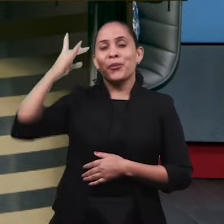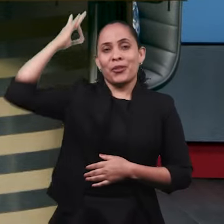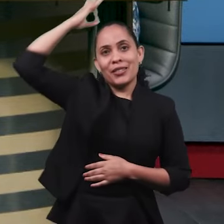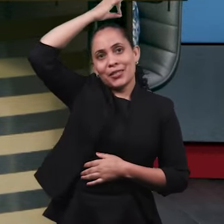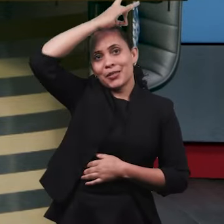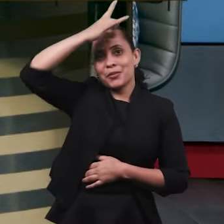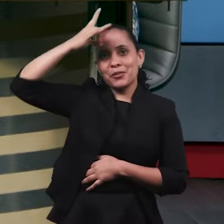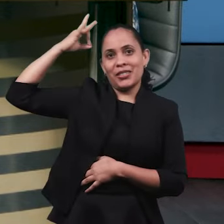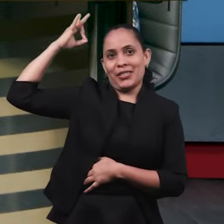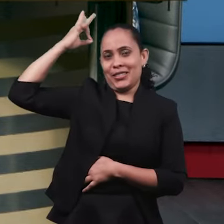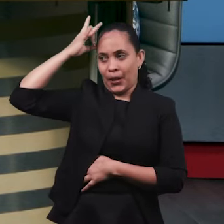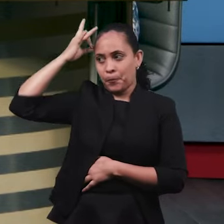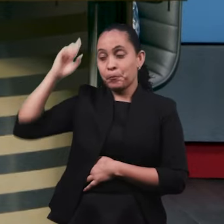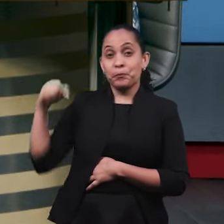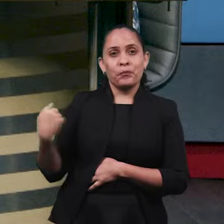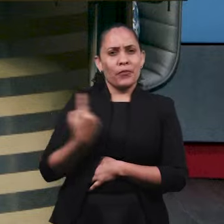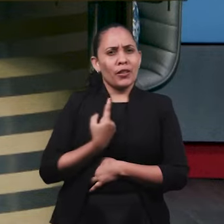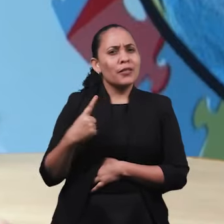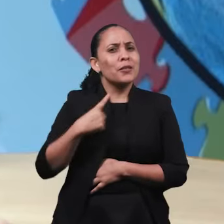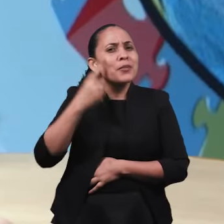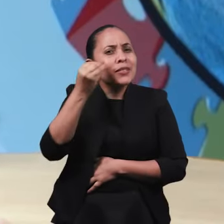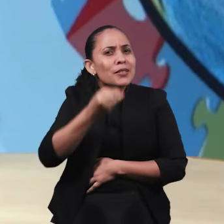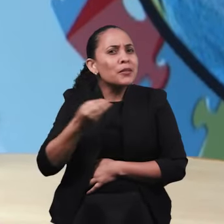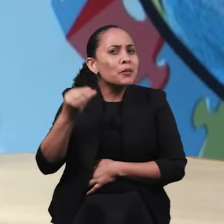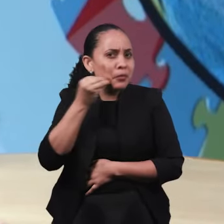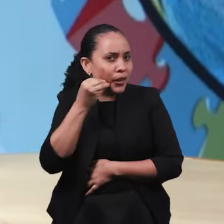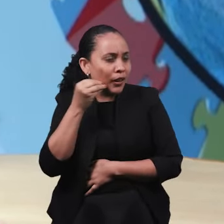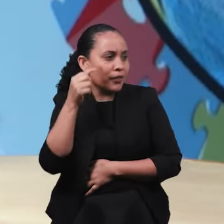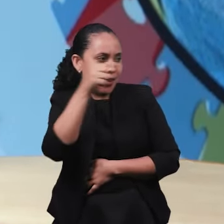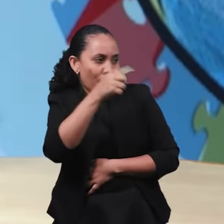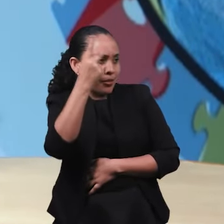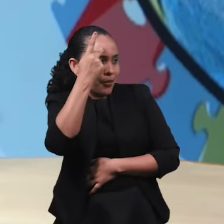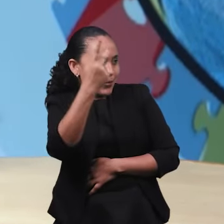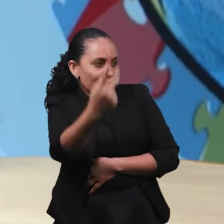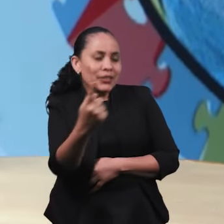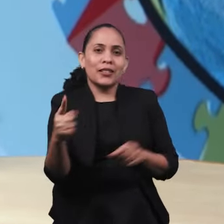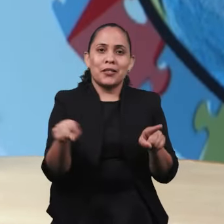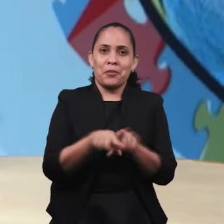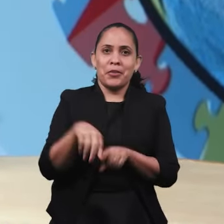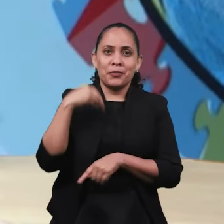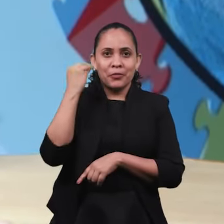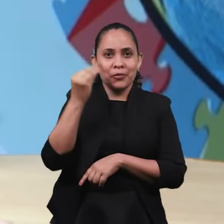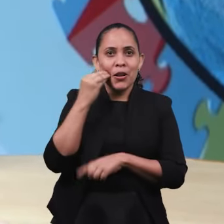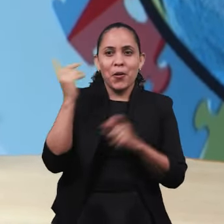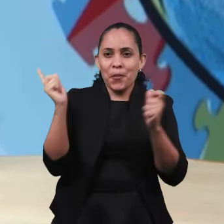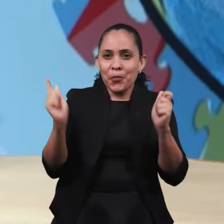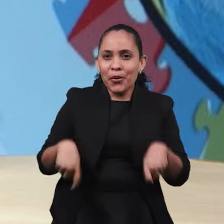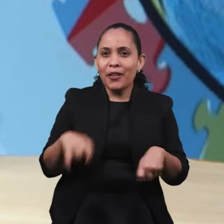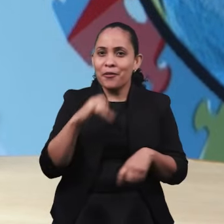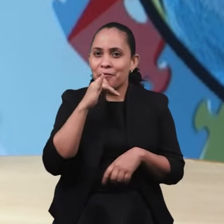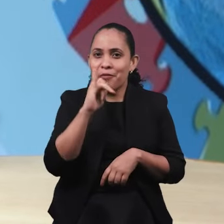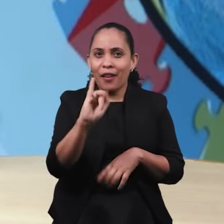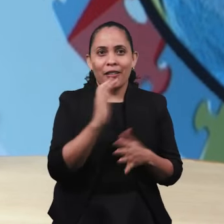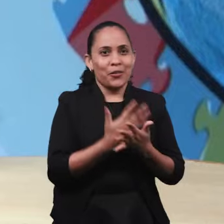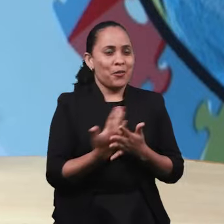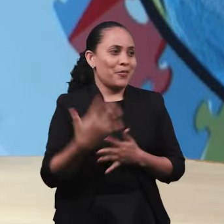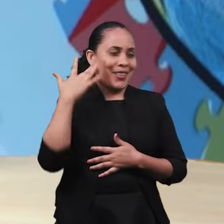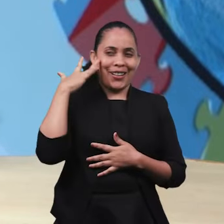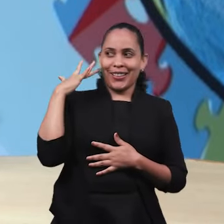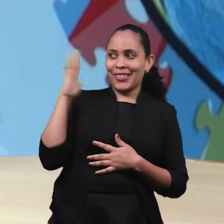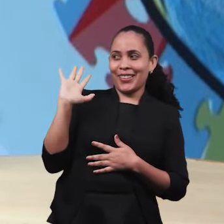Santo. Nós temos experiências, a própria experiência de Priscila. Se Priscila puder contar, no começo ela